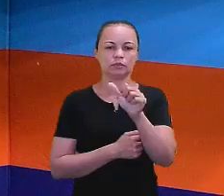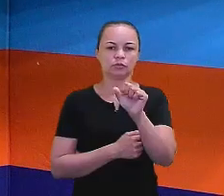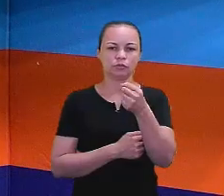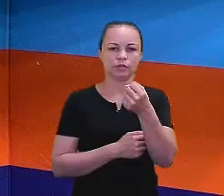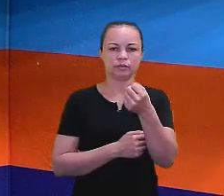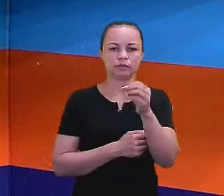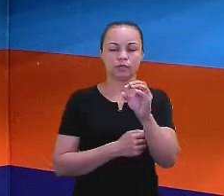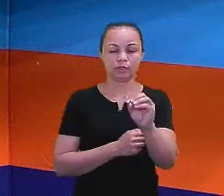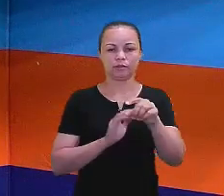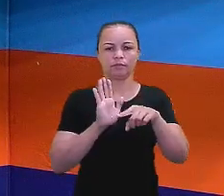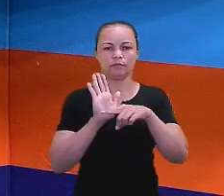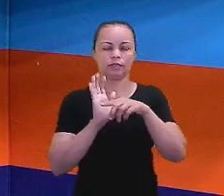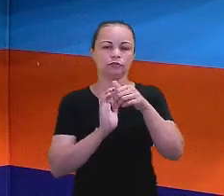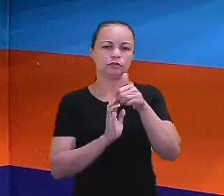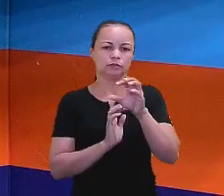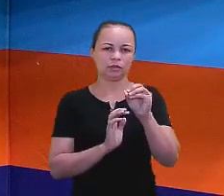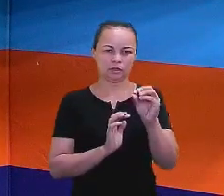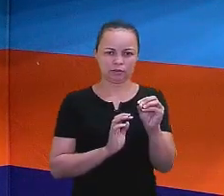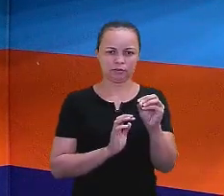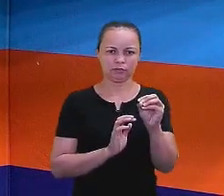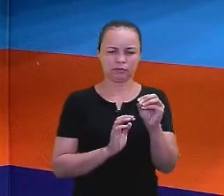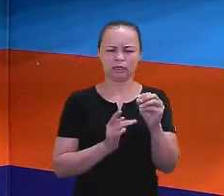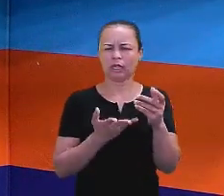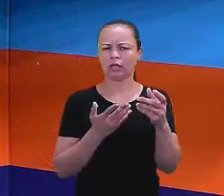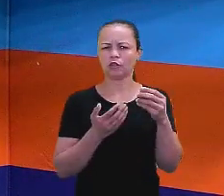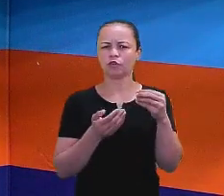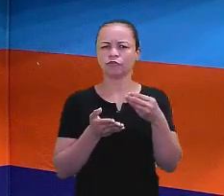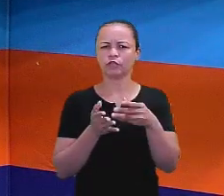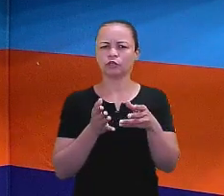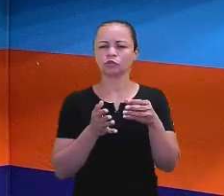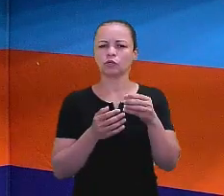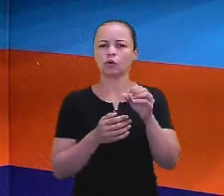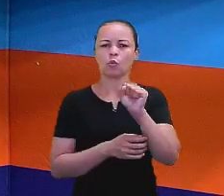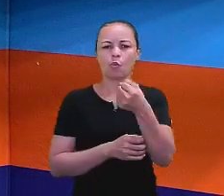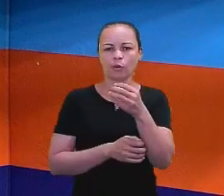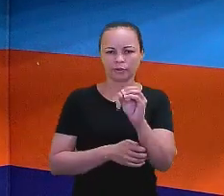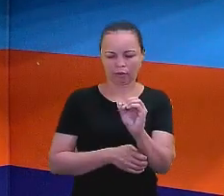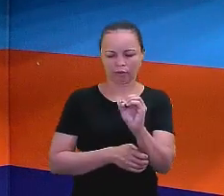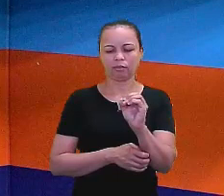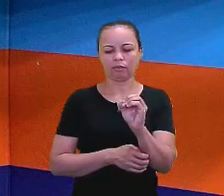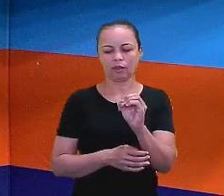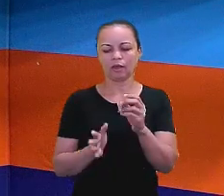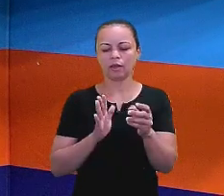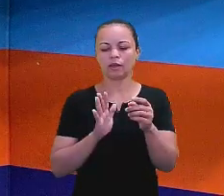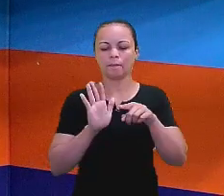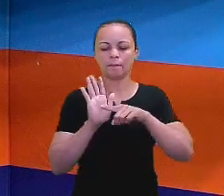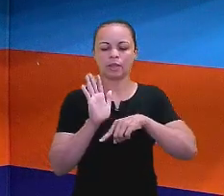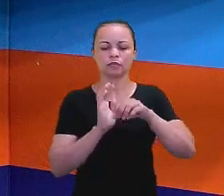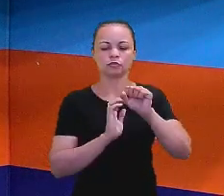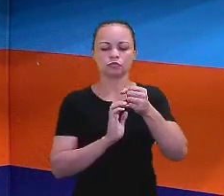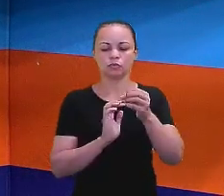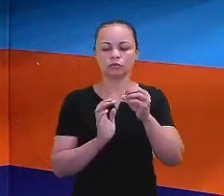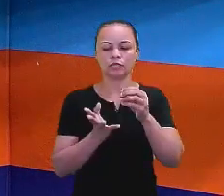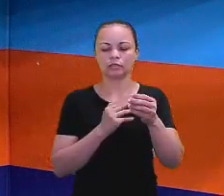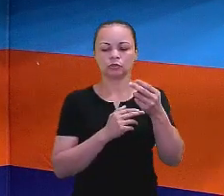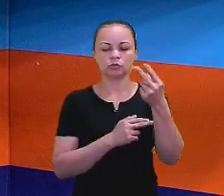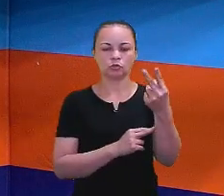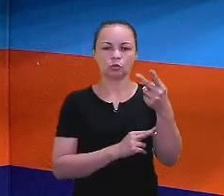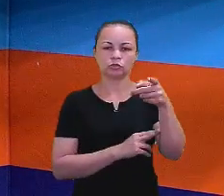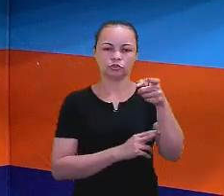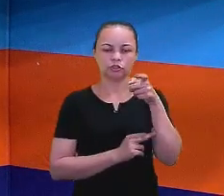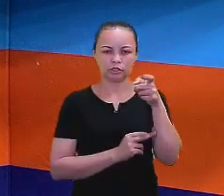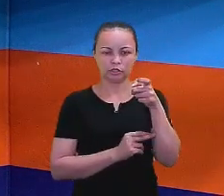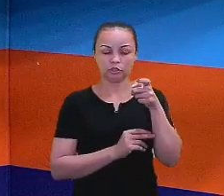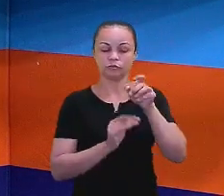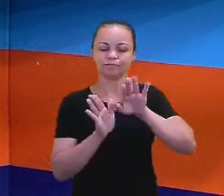180 menos 100, eu vou ficar com 80, né? 2x igual a 80. Isola o